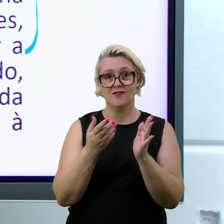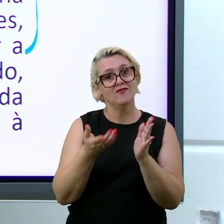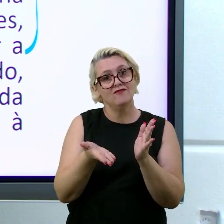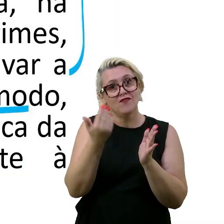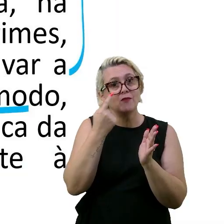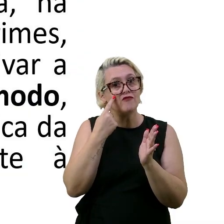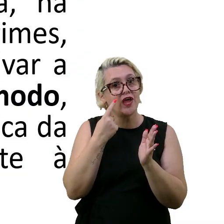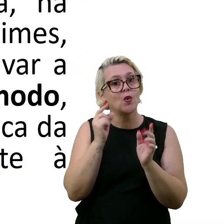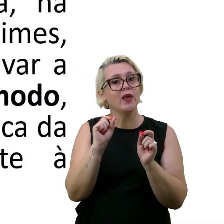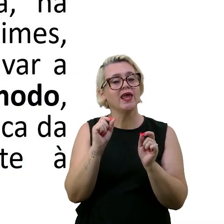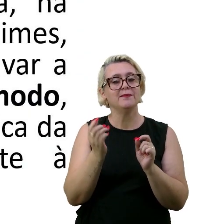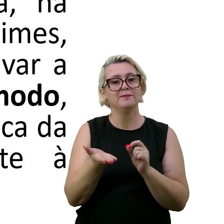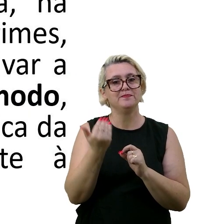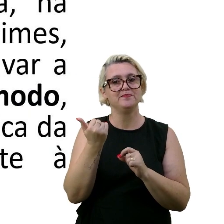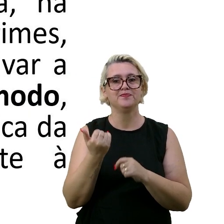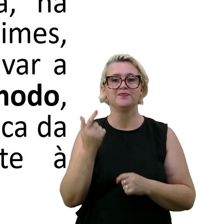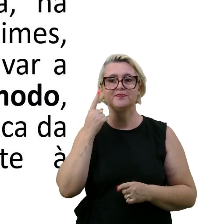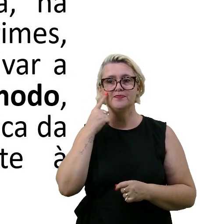lá.